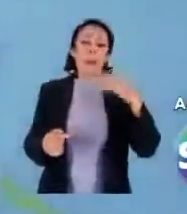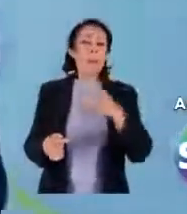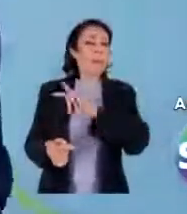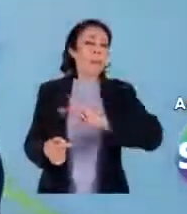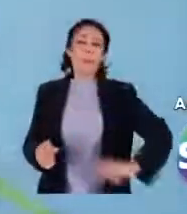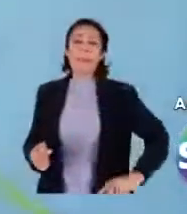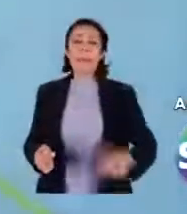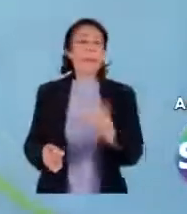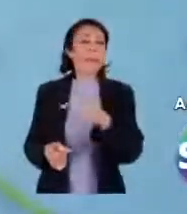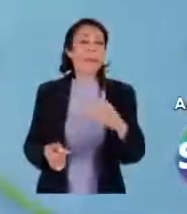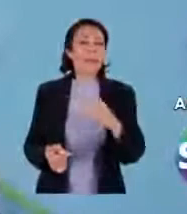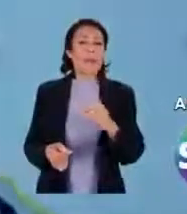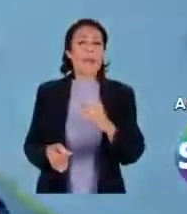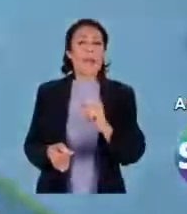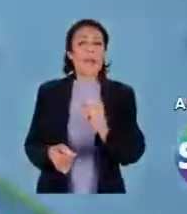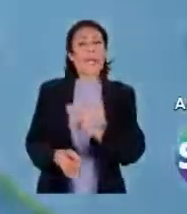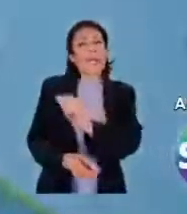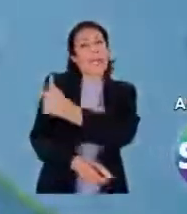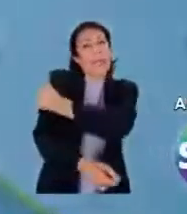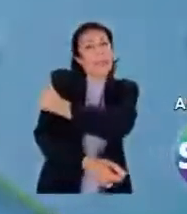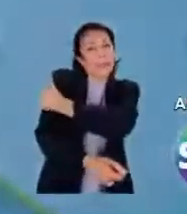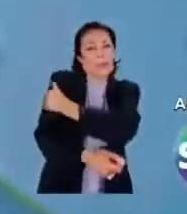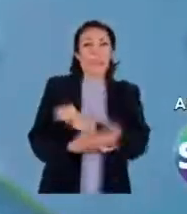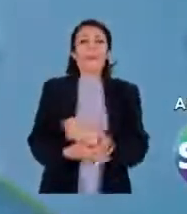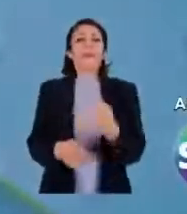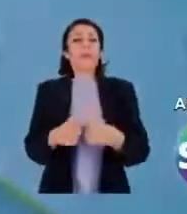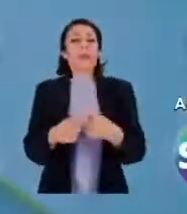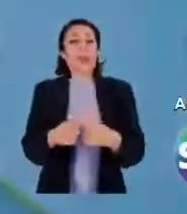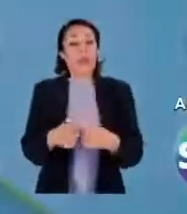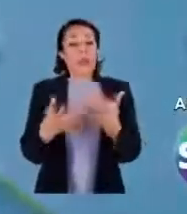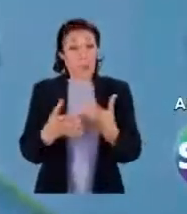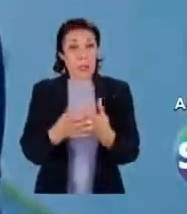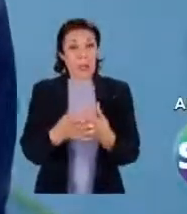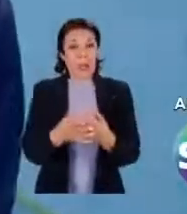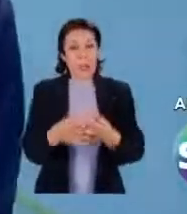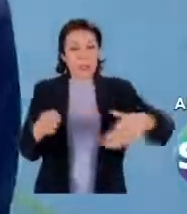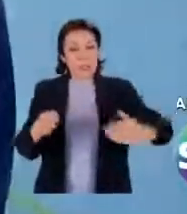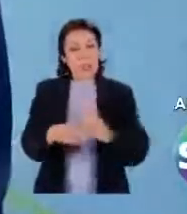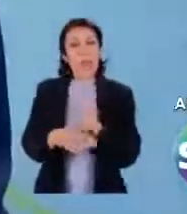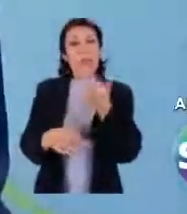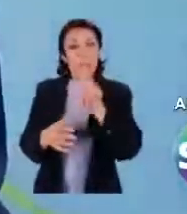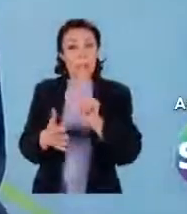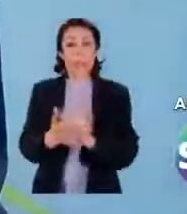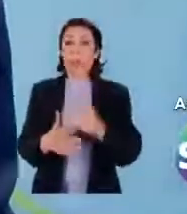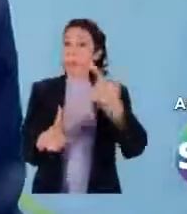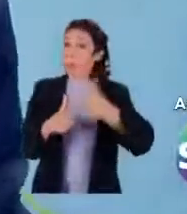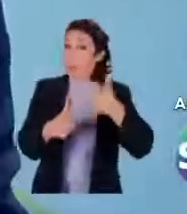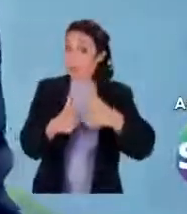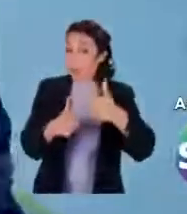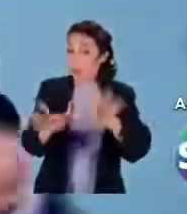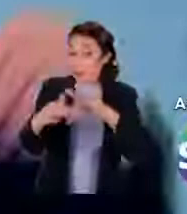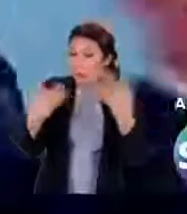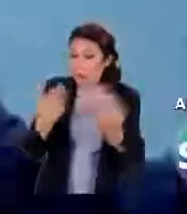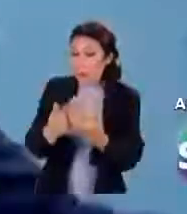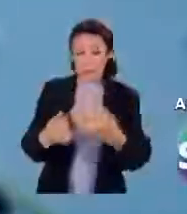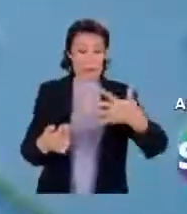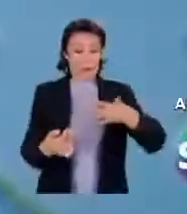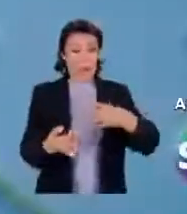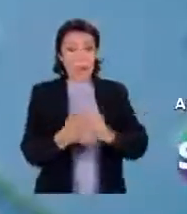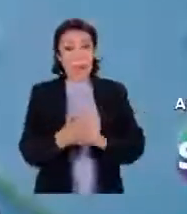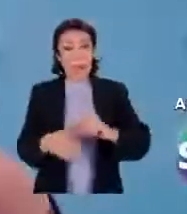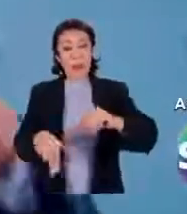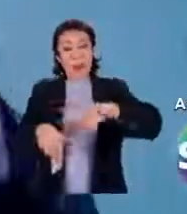autoridade porque quando você chega lá querendo da reeleição e confira enrolado sabe em confusão e